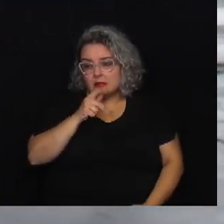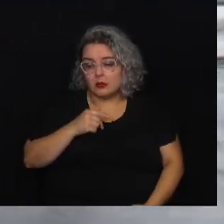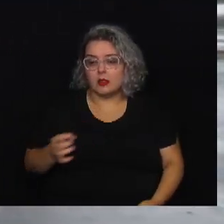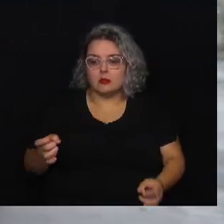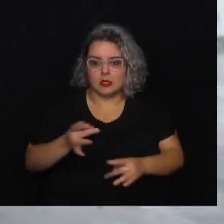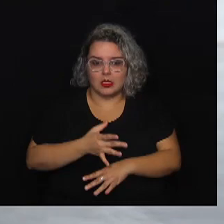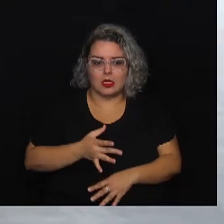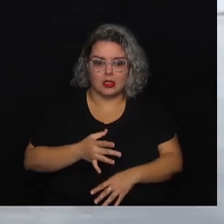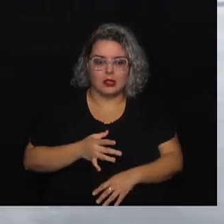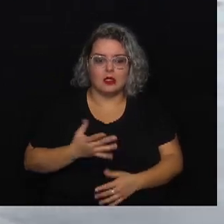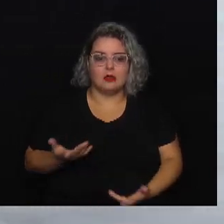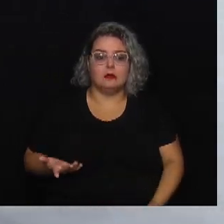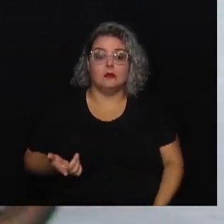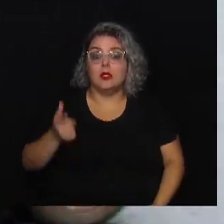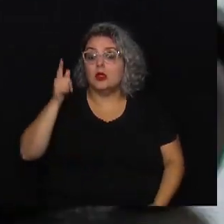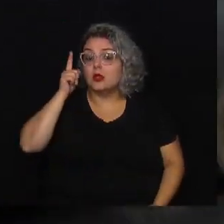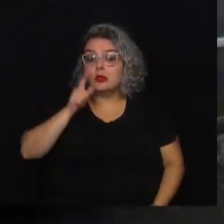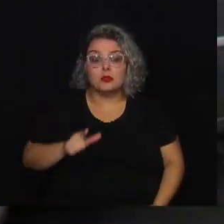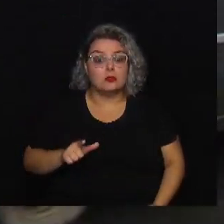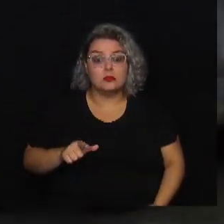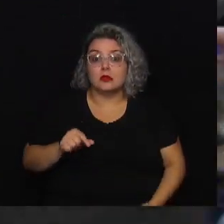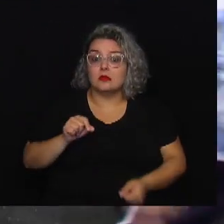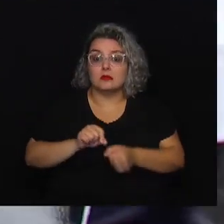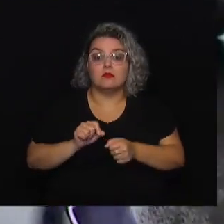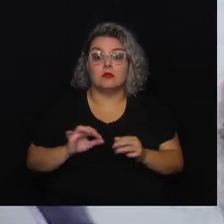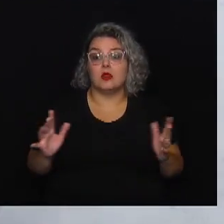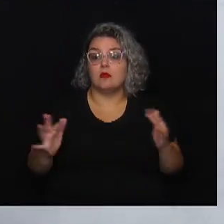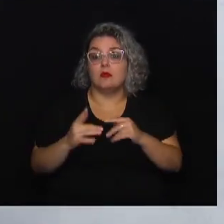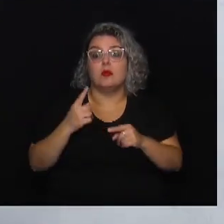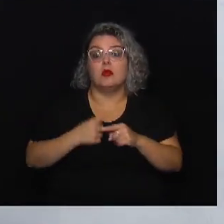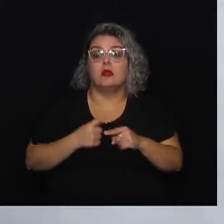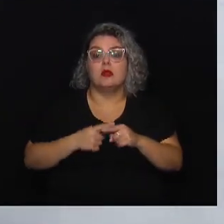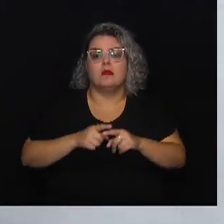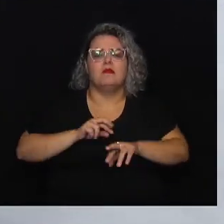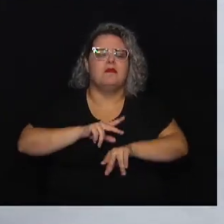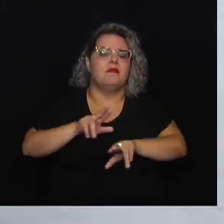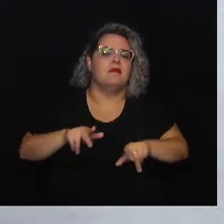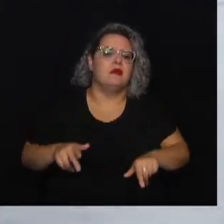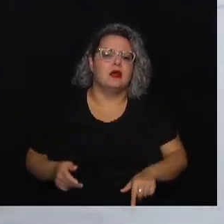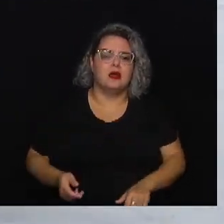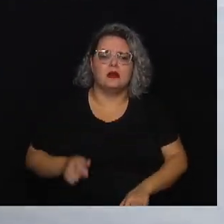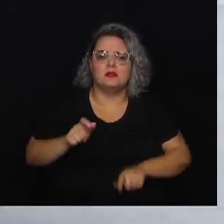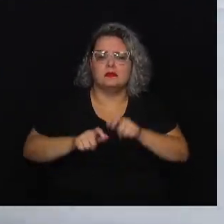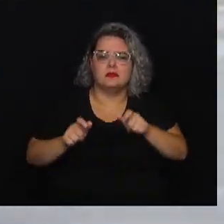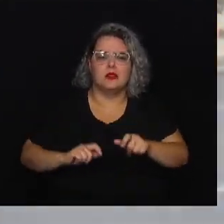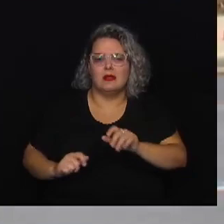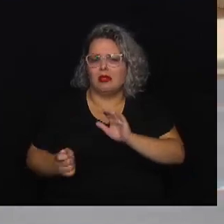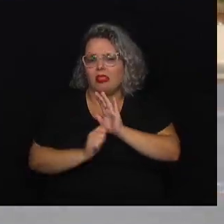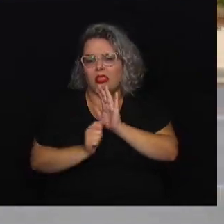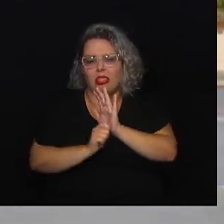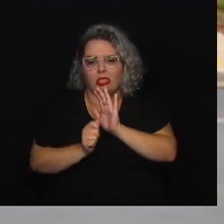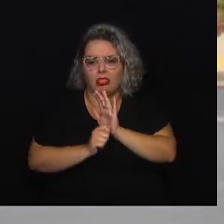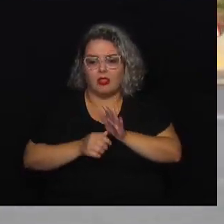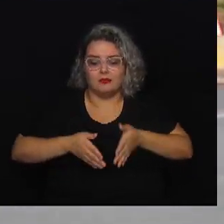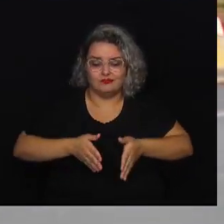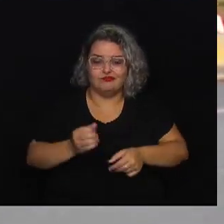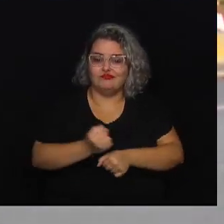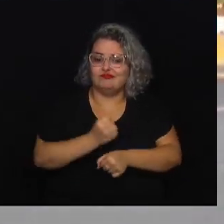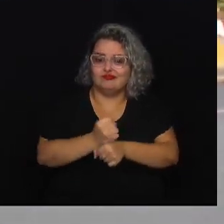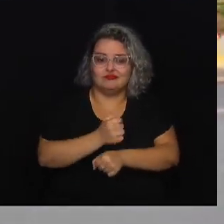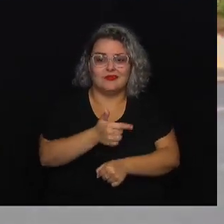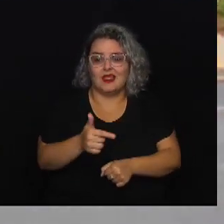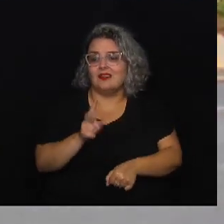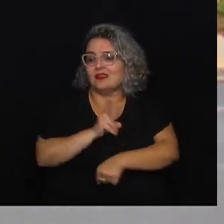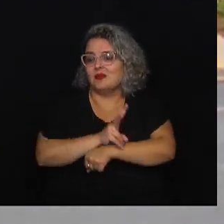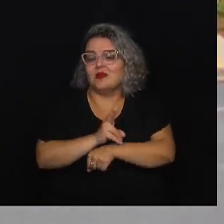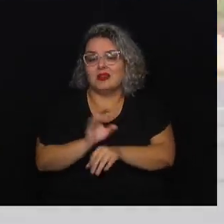consegue fazer a circulação aqui porque vários usuários de droga no canteiro de obra, né, sem proteção nenhuma,